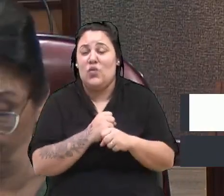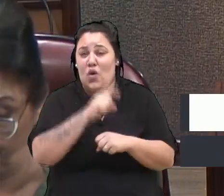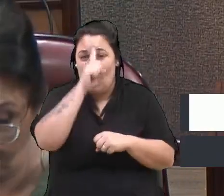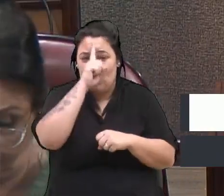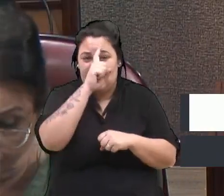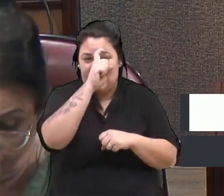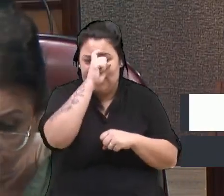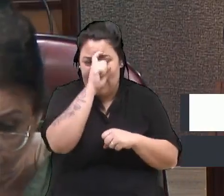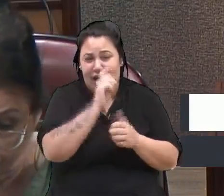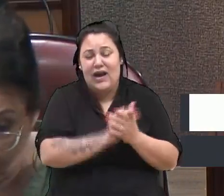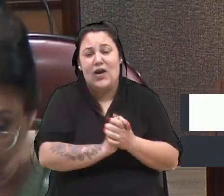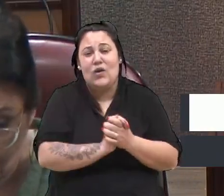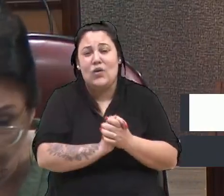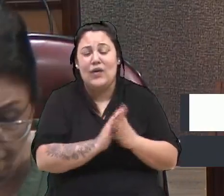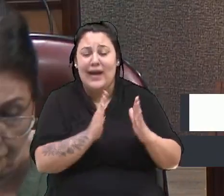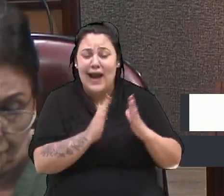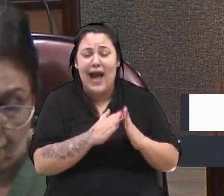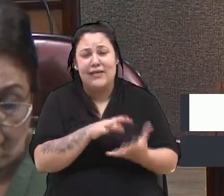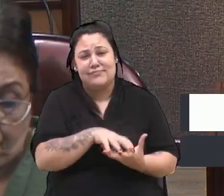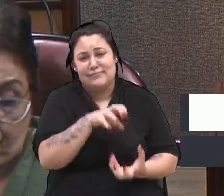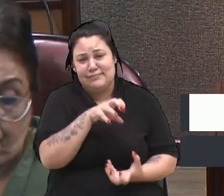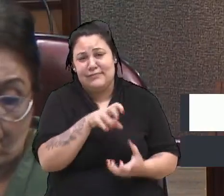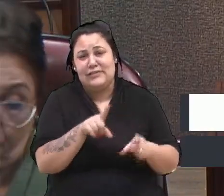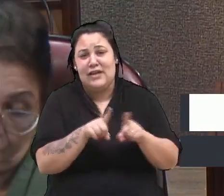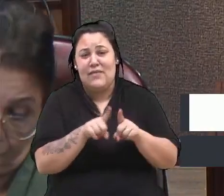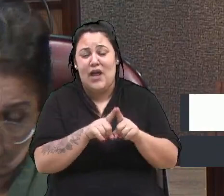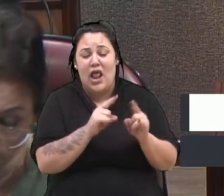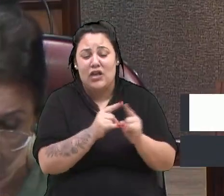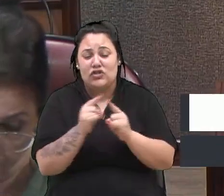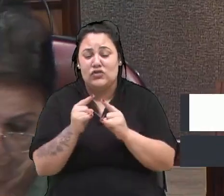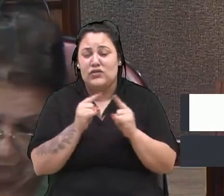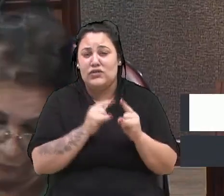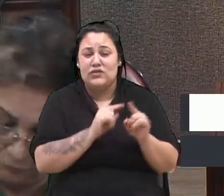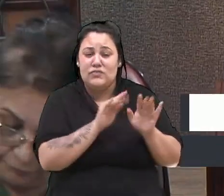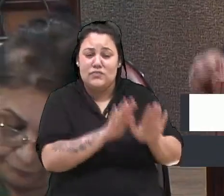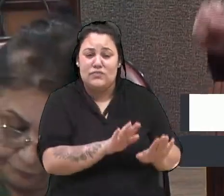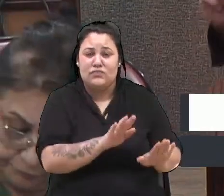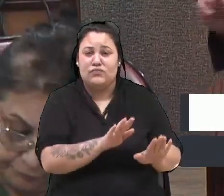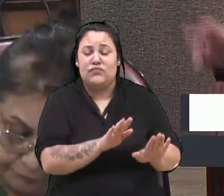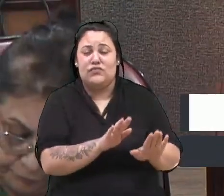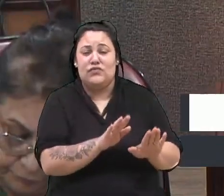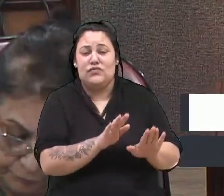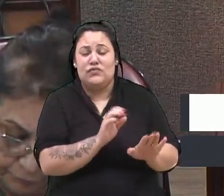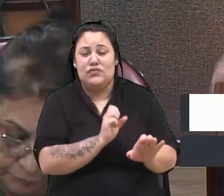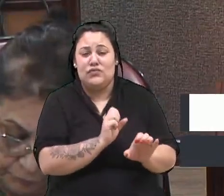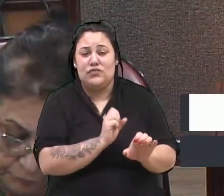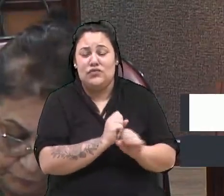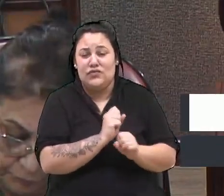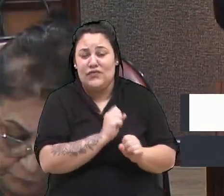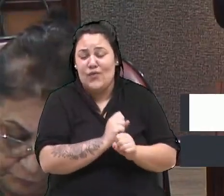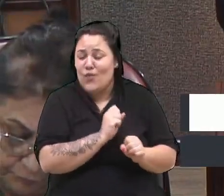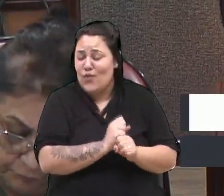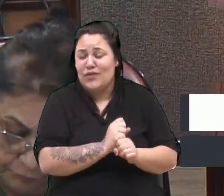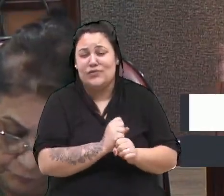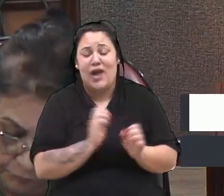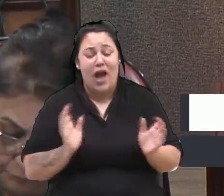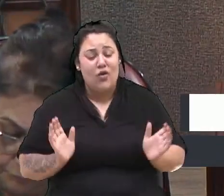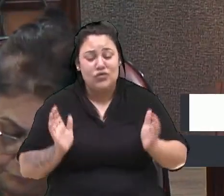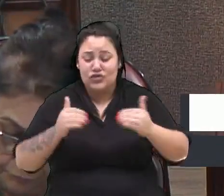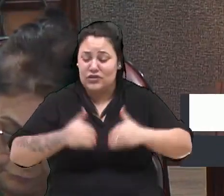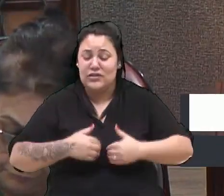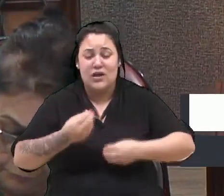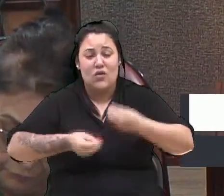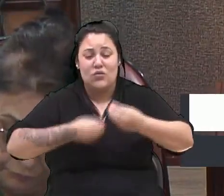casas de passagem, né, locais de instituições de longa permanência para idosos, autistas, como foi falado, e